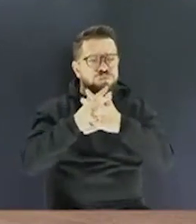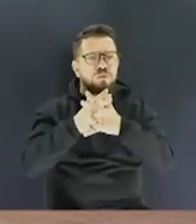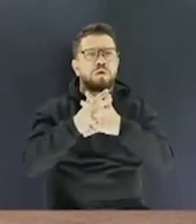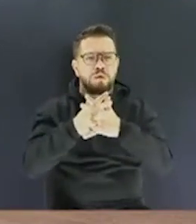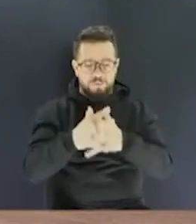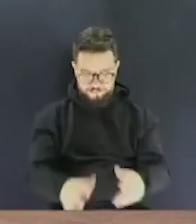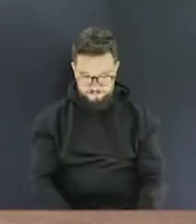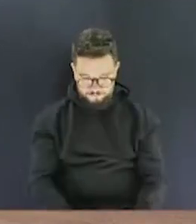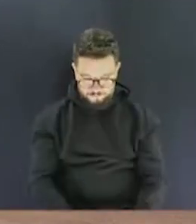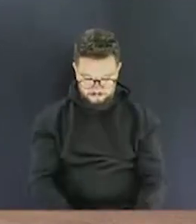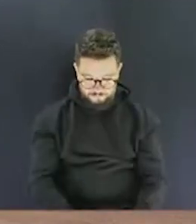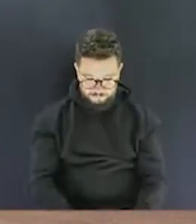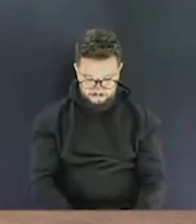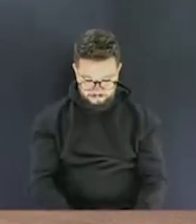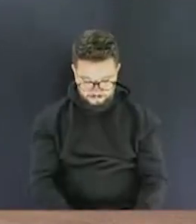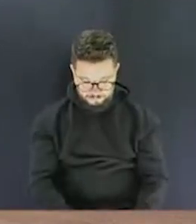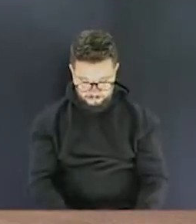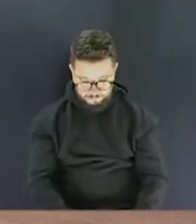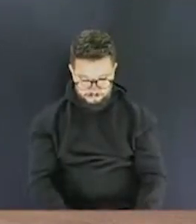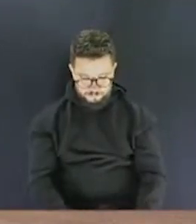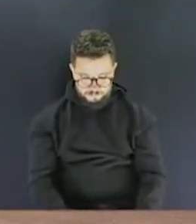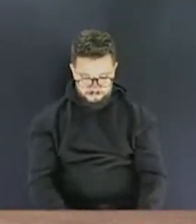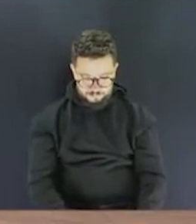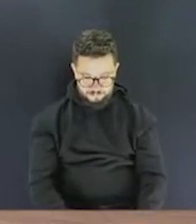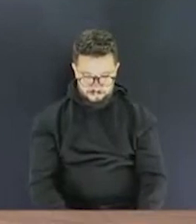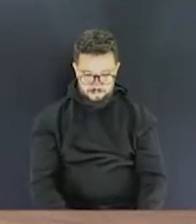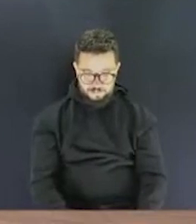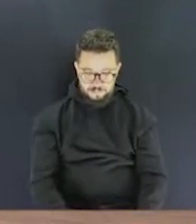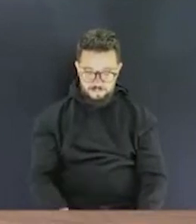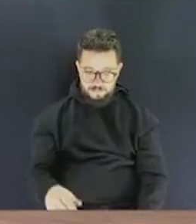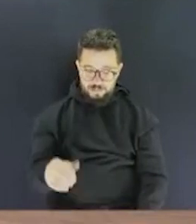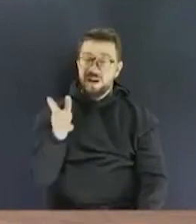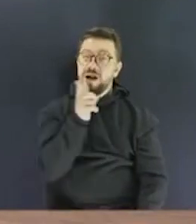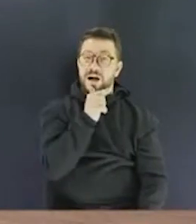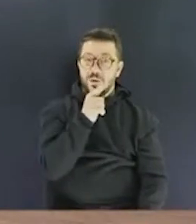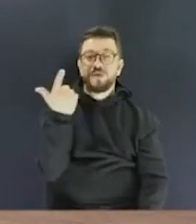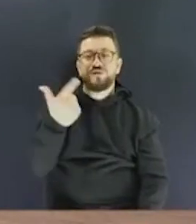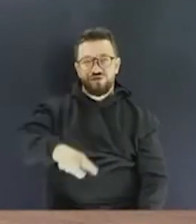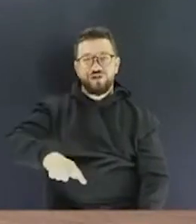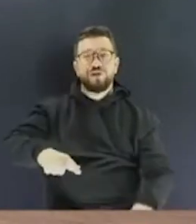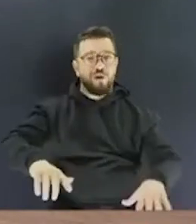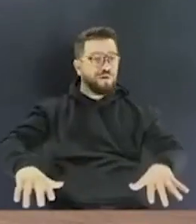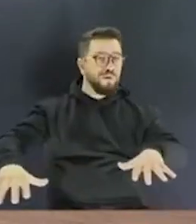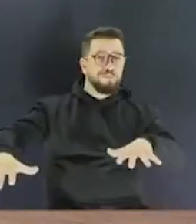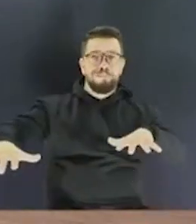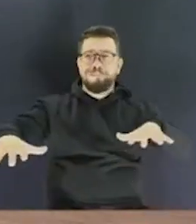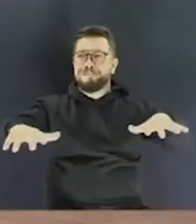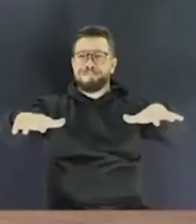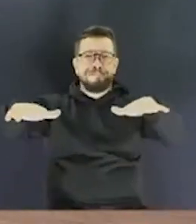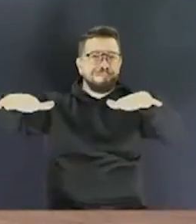as chuvas voltaram, os níveis de águas cresceram novamente. Então a gente precisa continuar orando pelo Rio Grande do